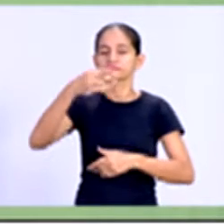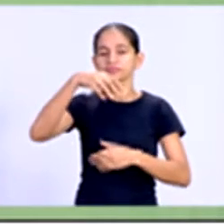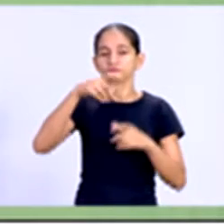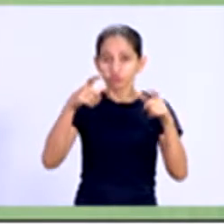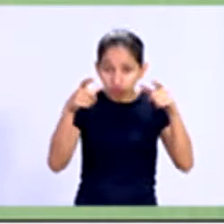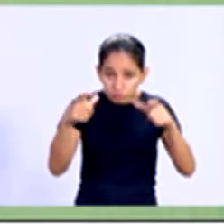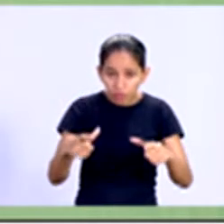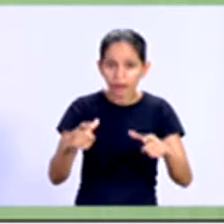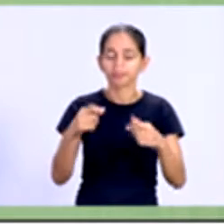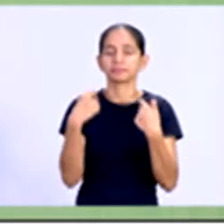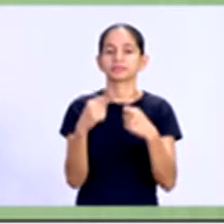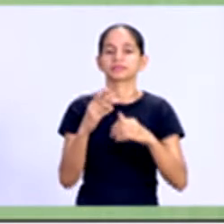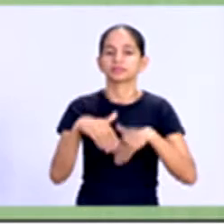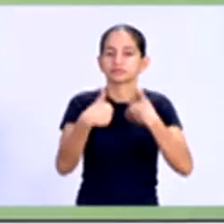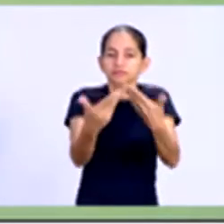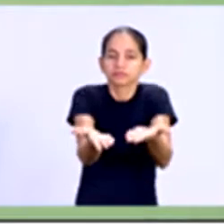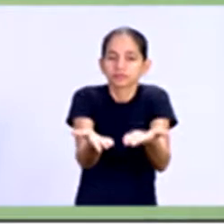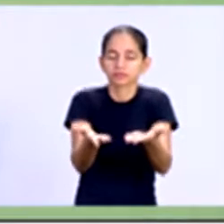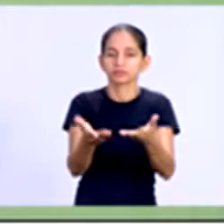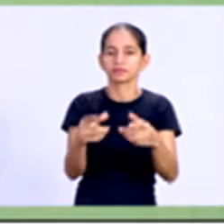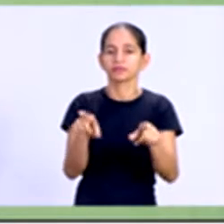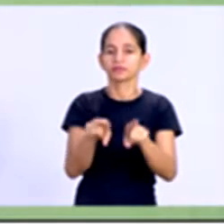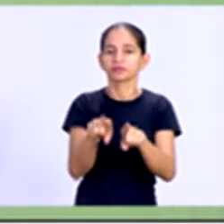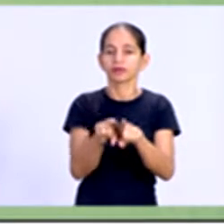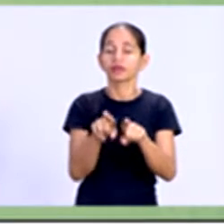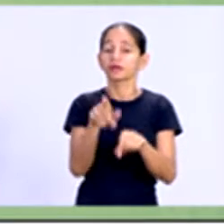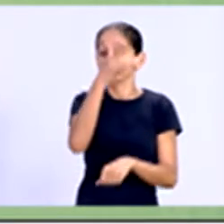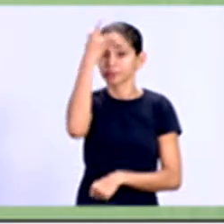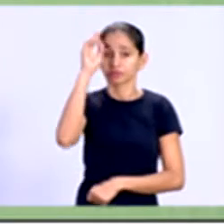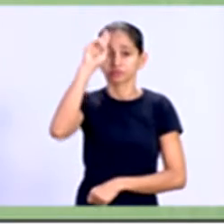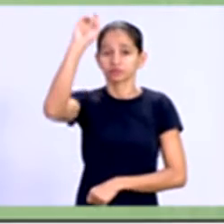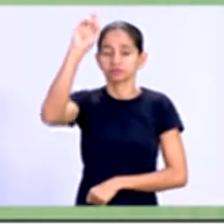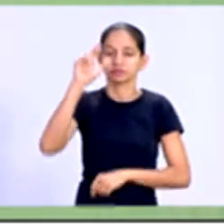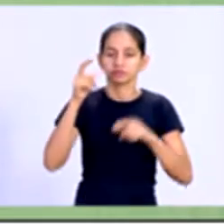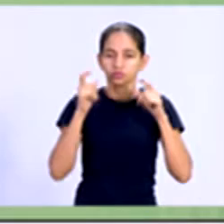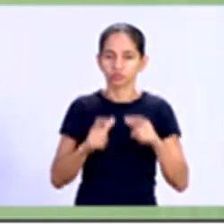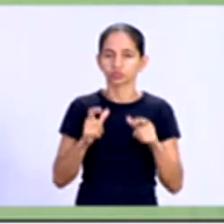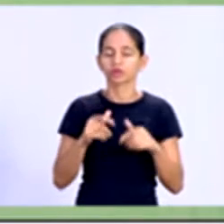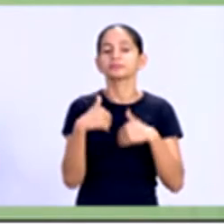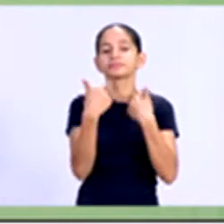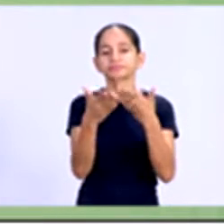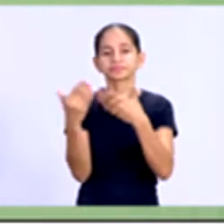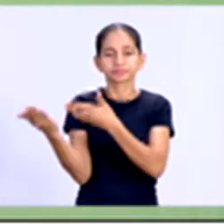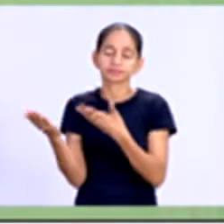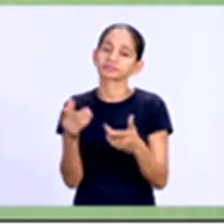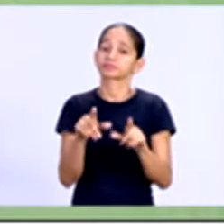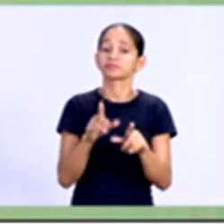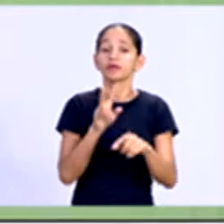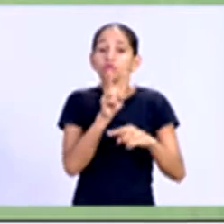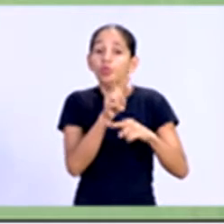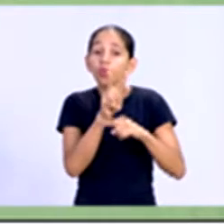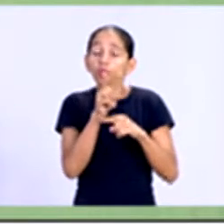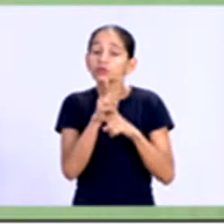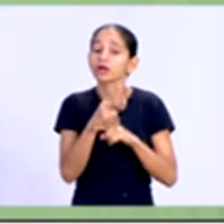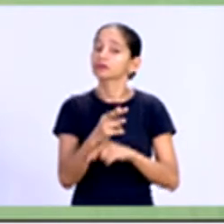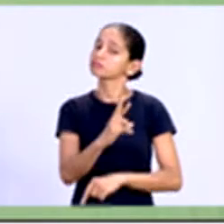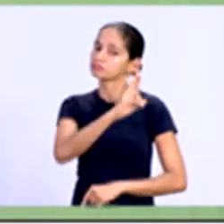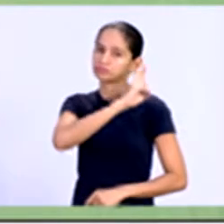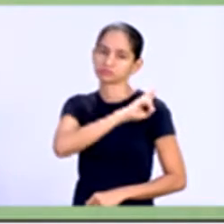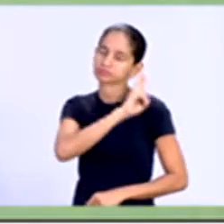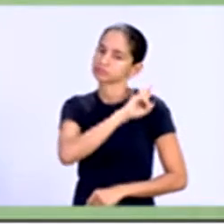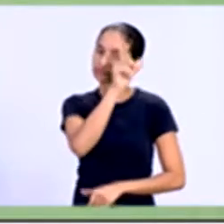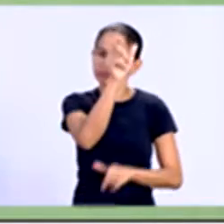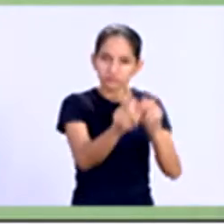ser fornecidos obrigatoriamente pelo proprietário do local, mas a conservação é de